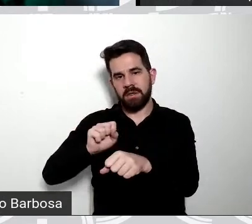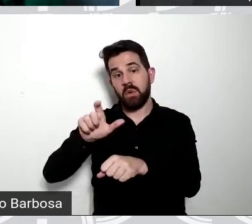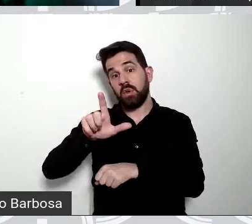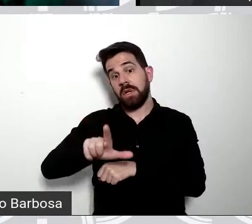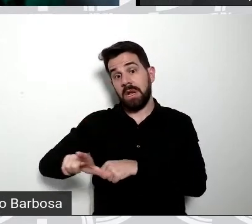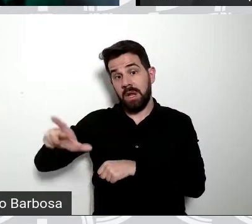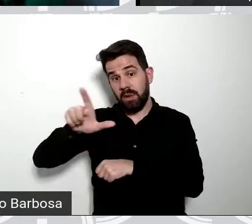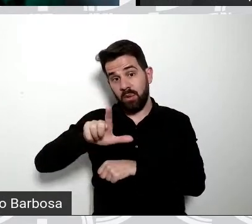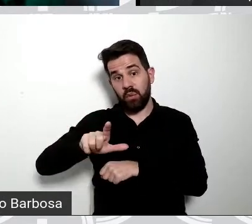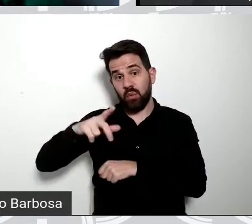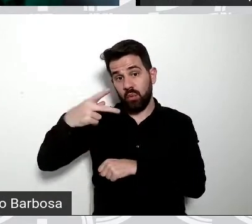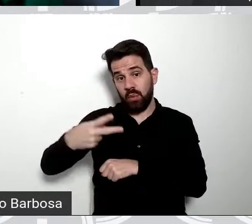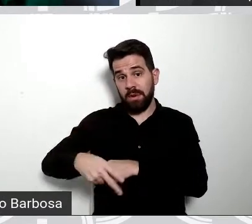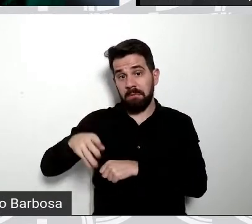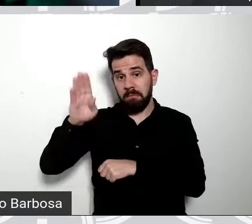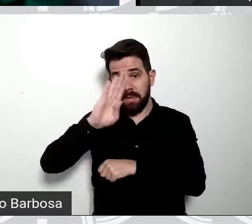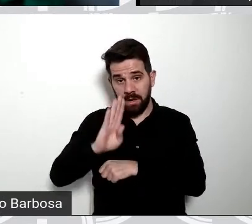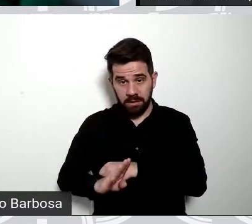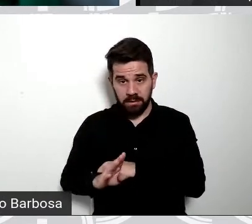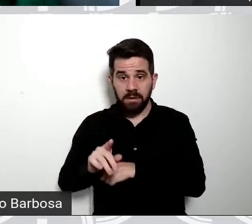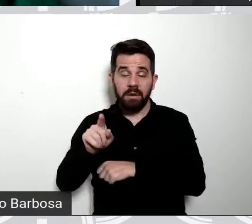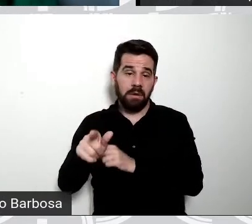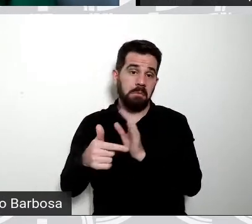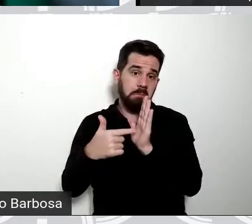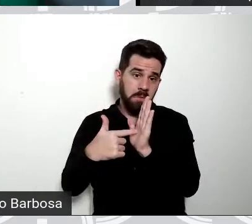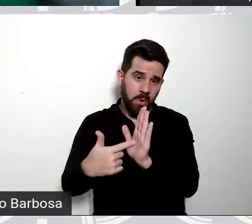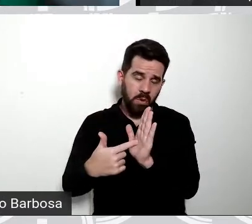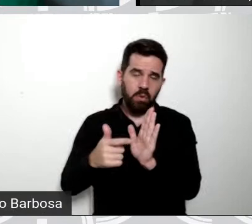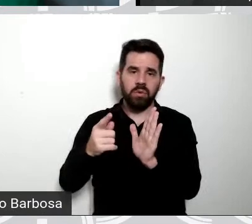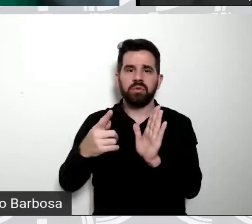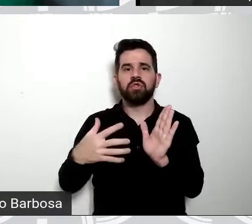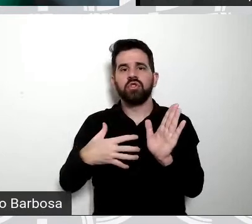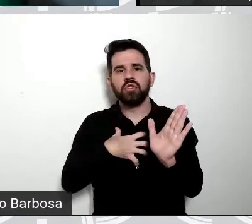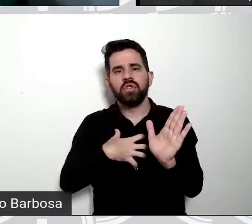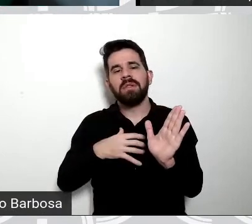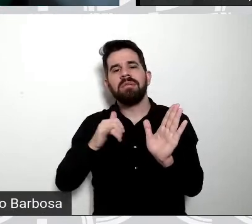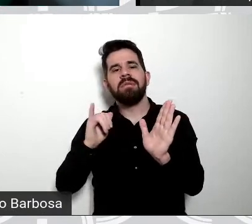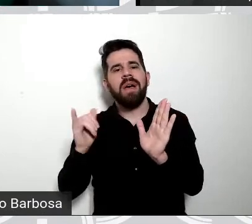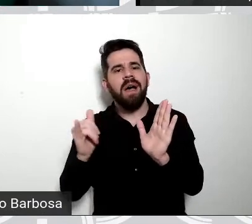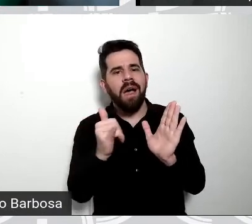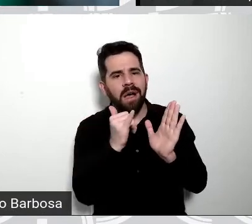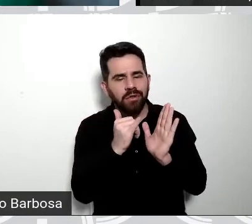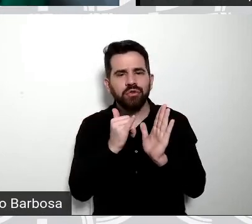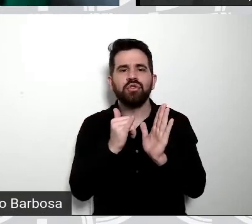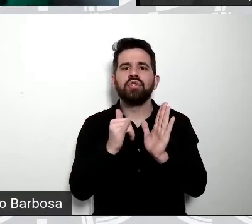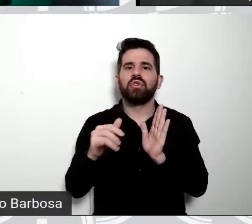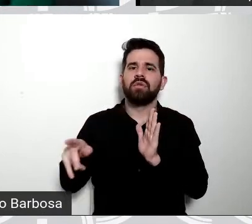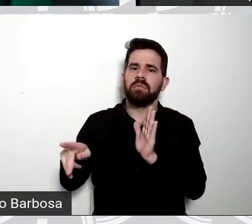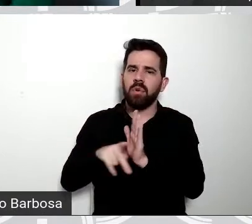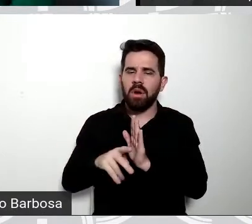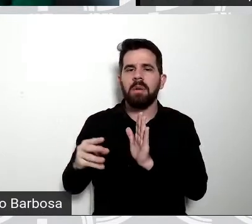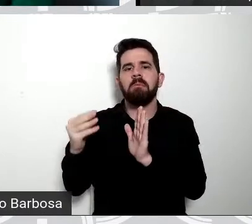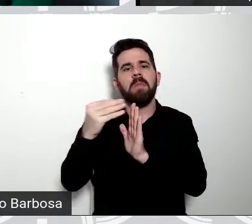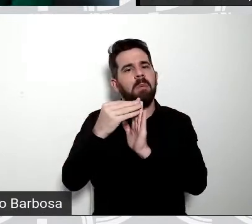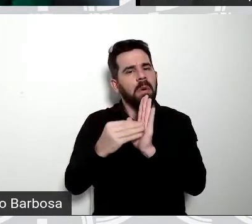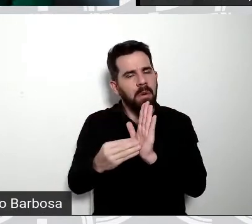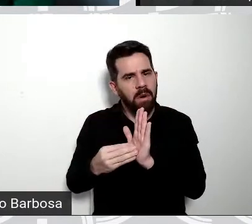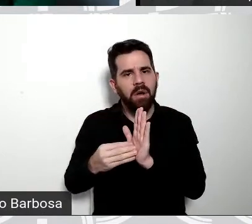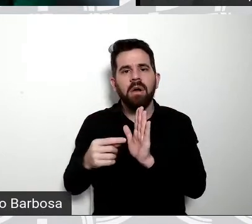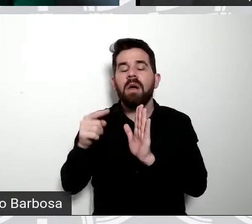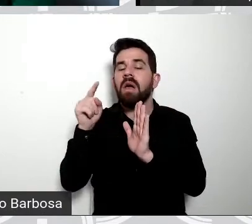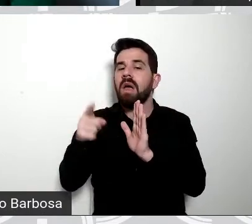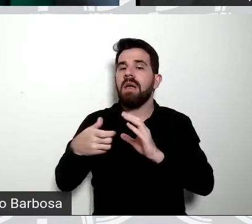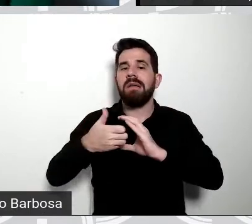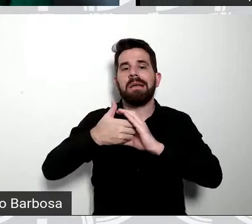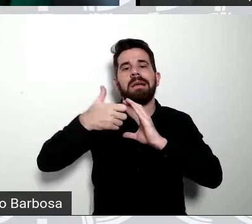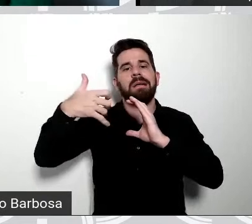de vista próprio, o caráter narrativo que ele recupera, não é? E reivindica como características